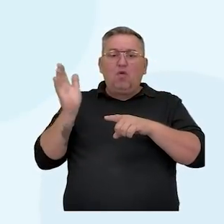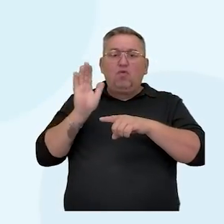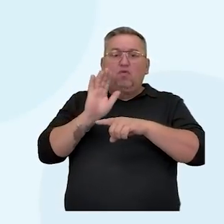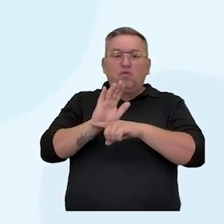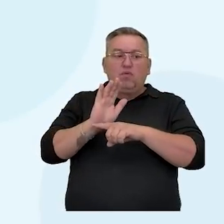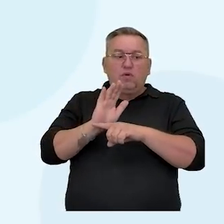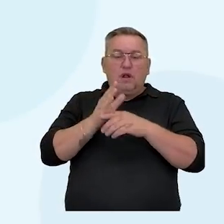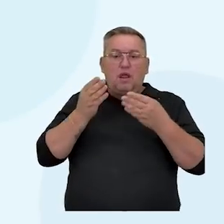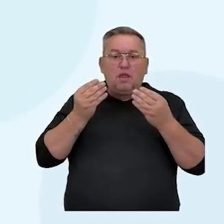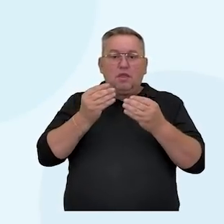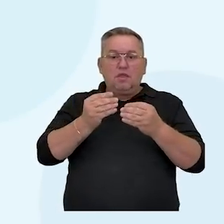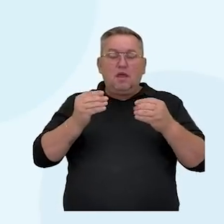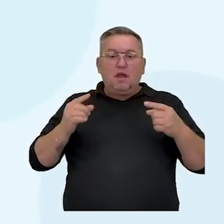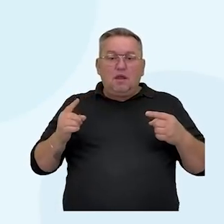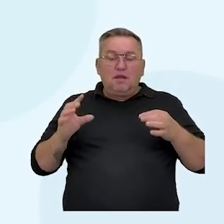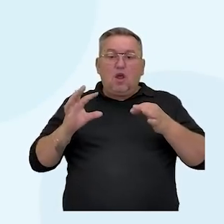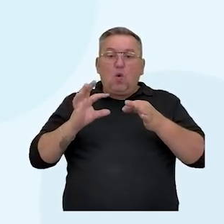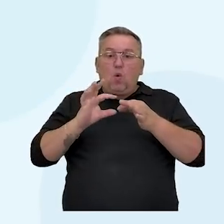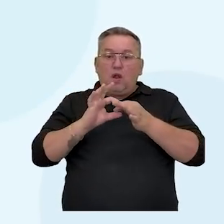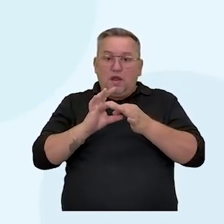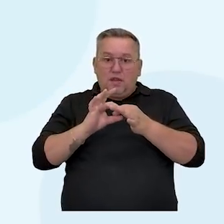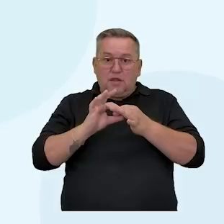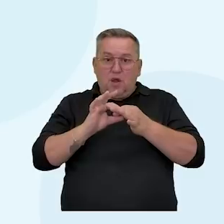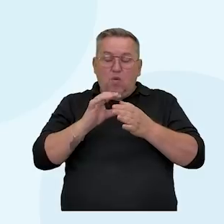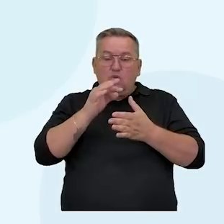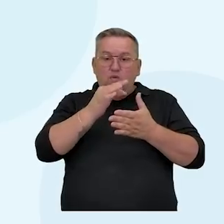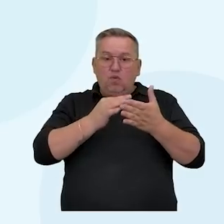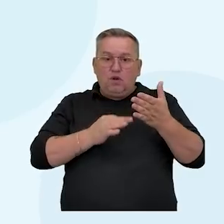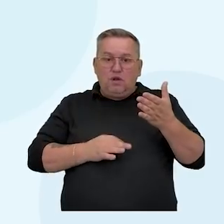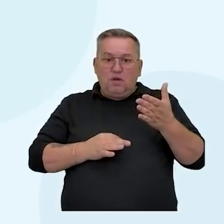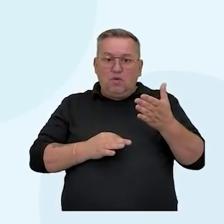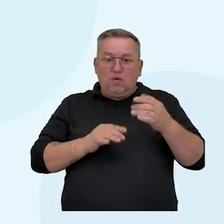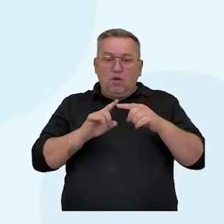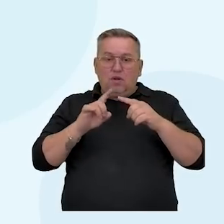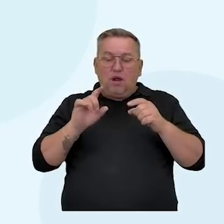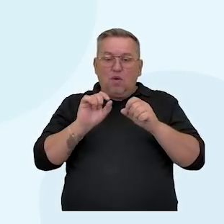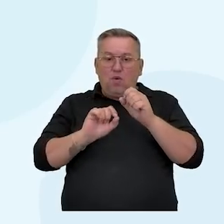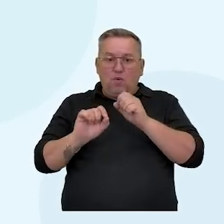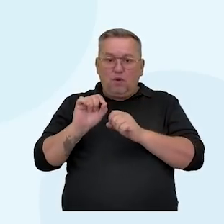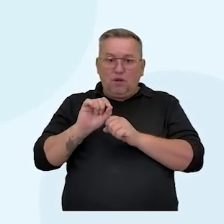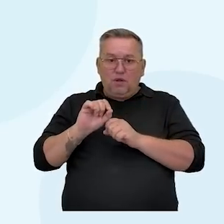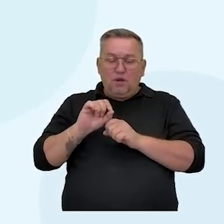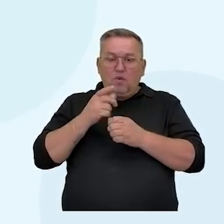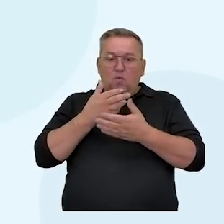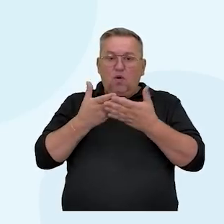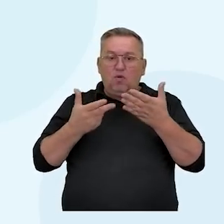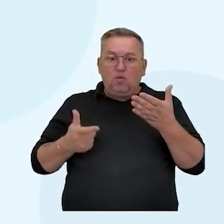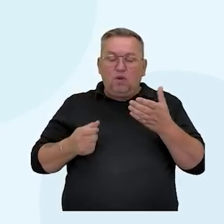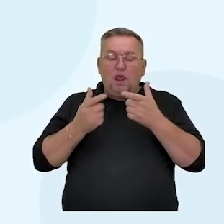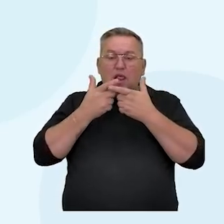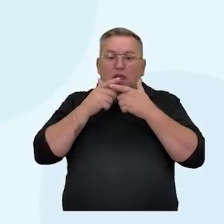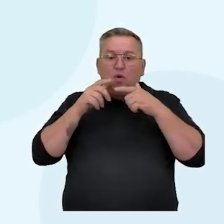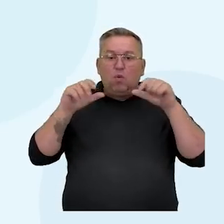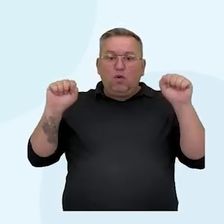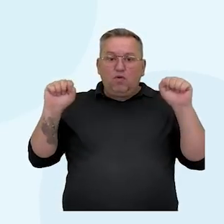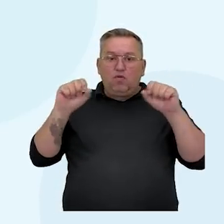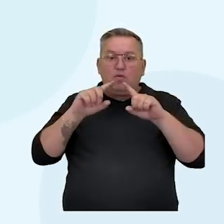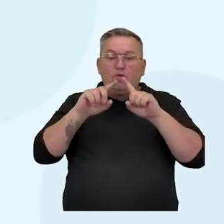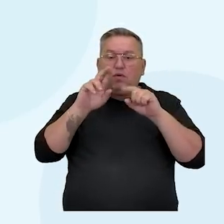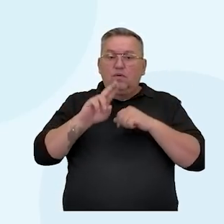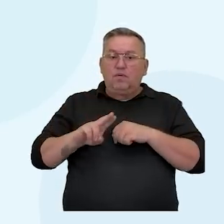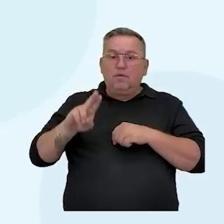a estabelecer conexão dentro de um texto? Então, vocês se recordam quais são os elementos linguísticos que exercem a função